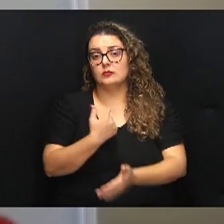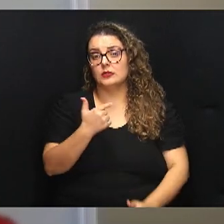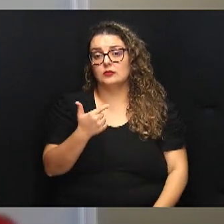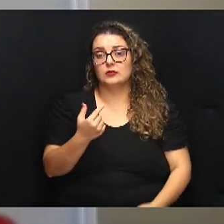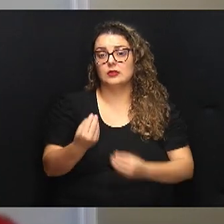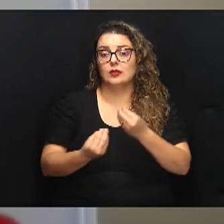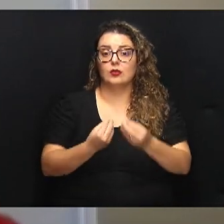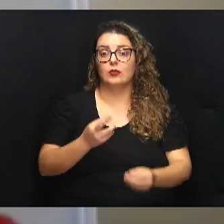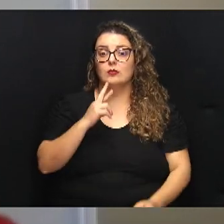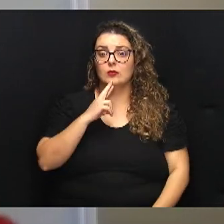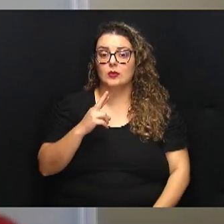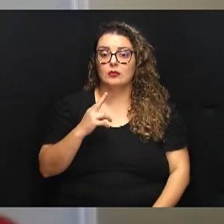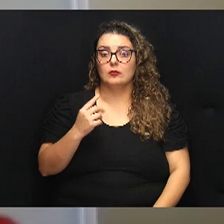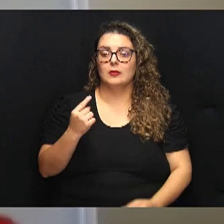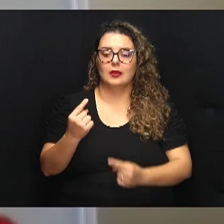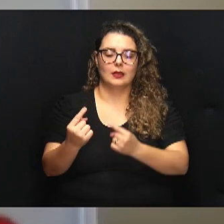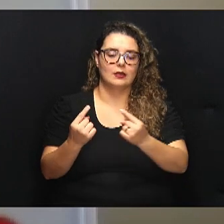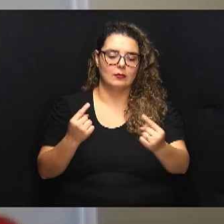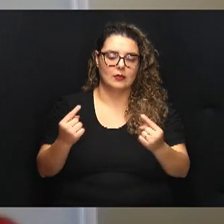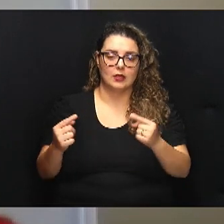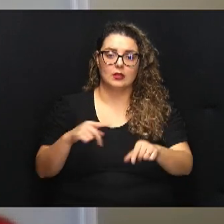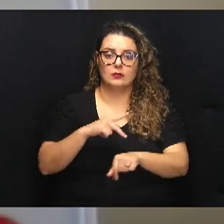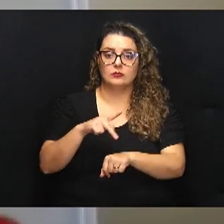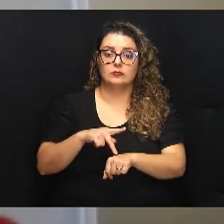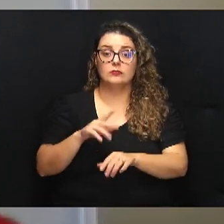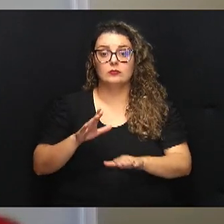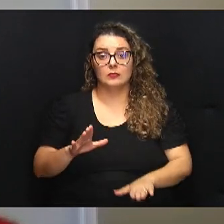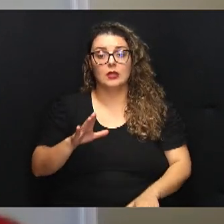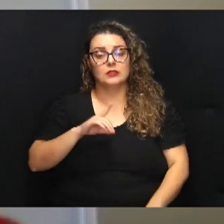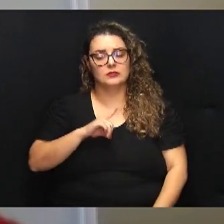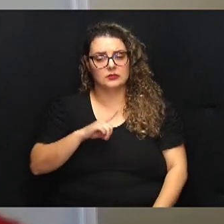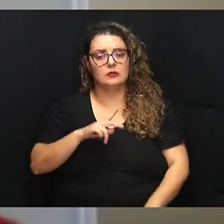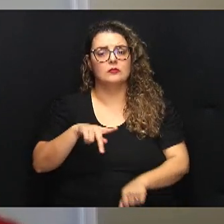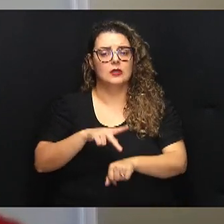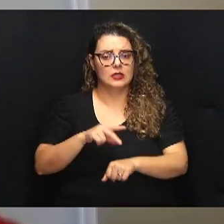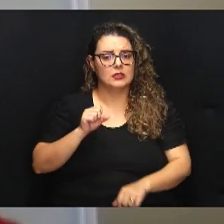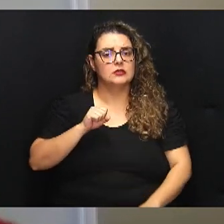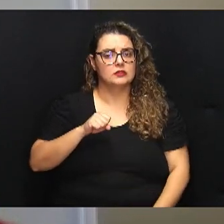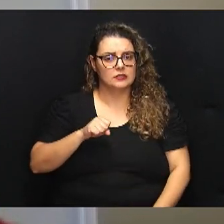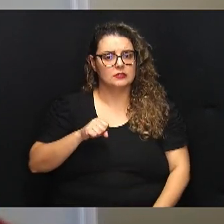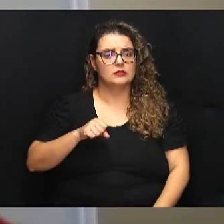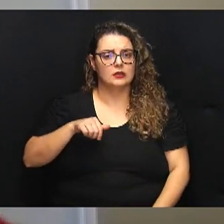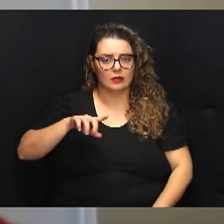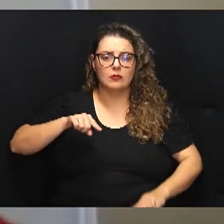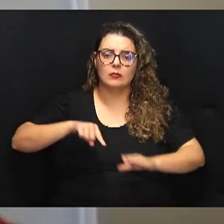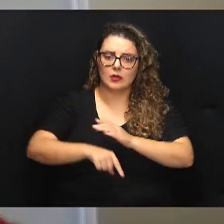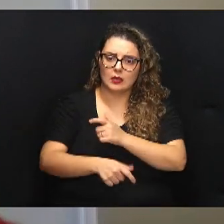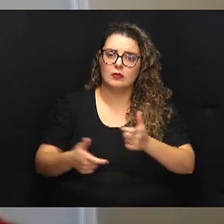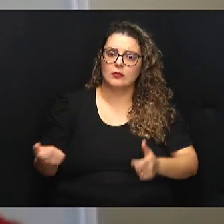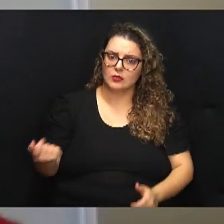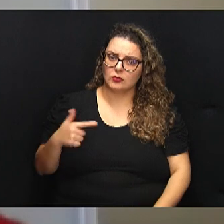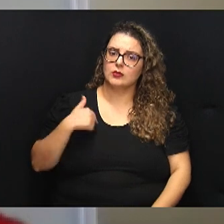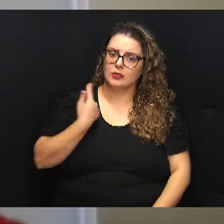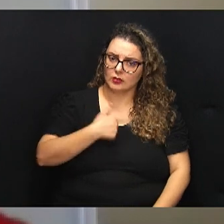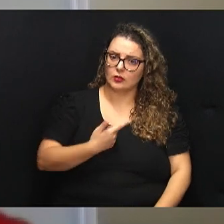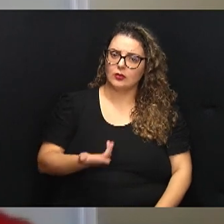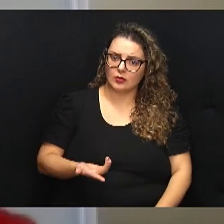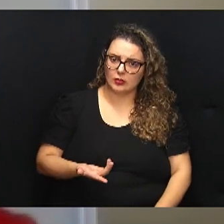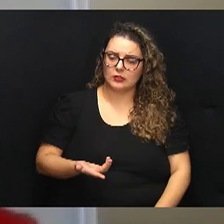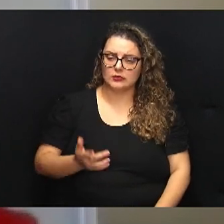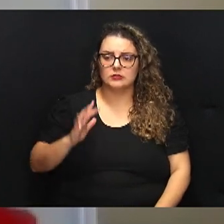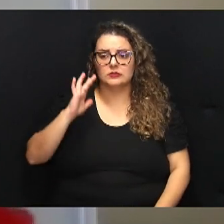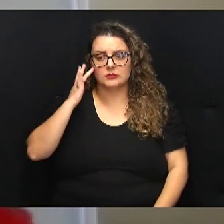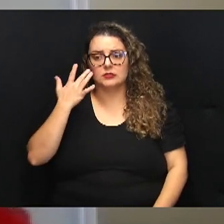responder particularizando cada país, mas existem países, sim, que estão mais avançados do que nós, e acho que a